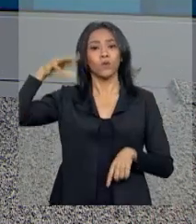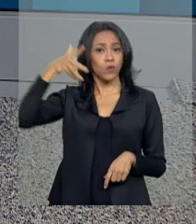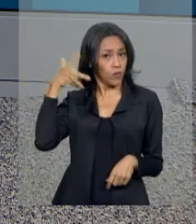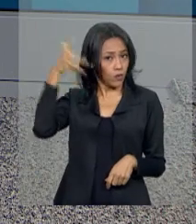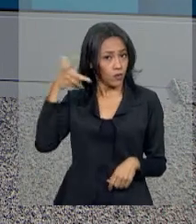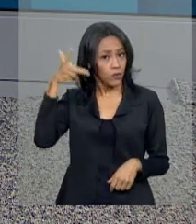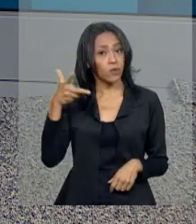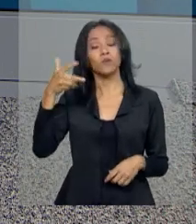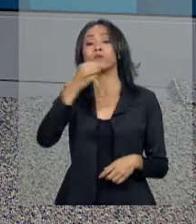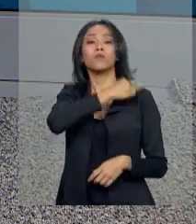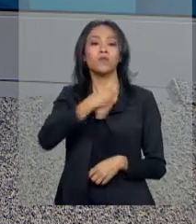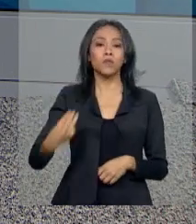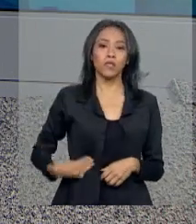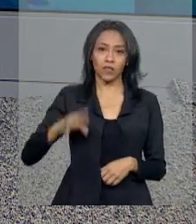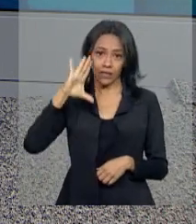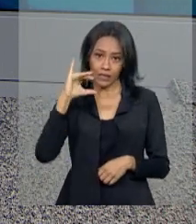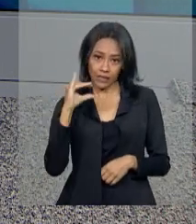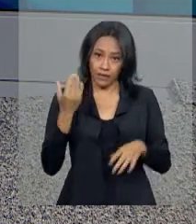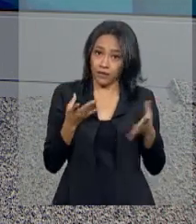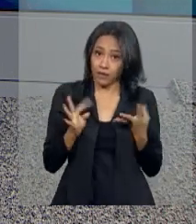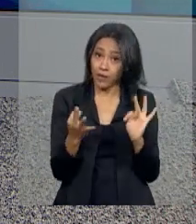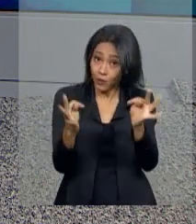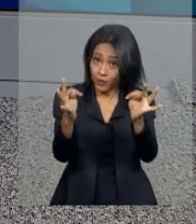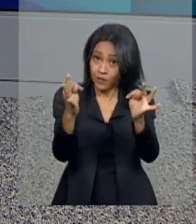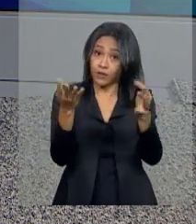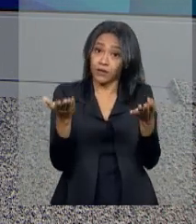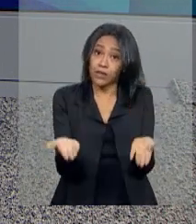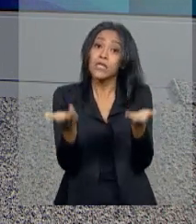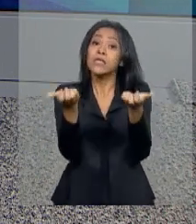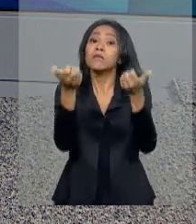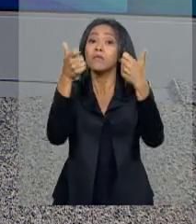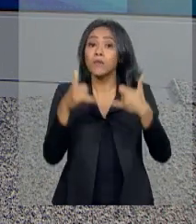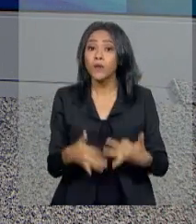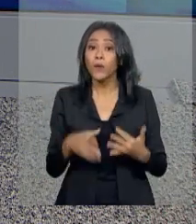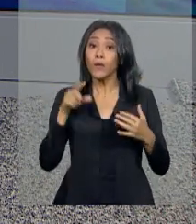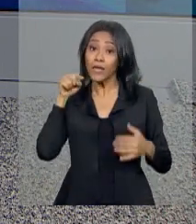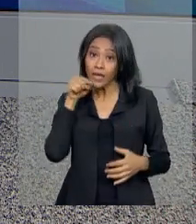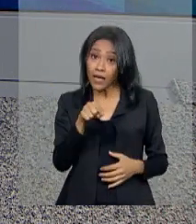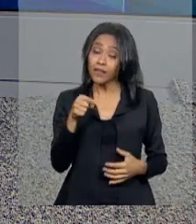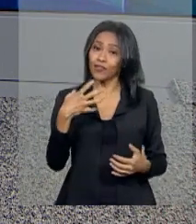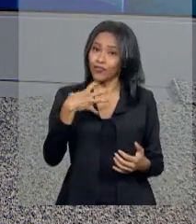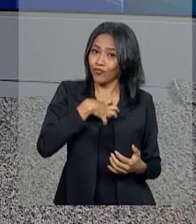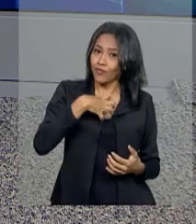Ciência, Tecnologia, Inovações e Comunicações, Gilberto Kassab, afirmou que esse ato